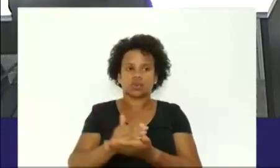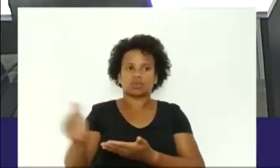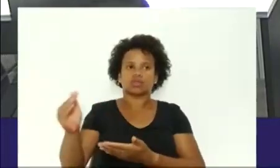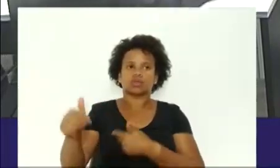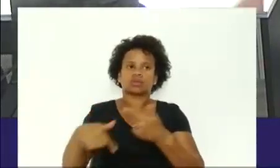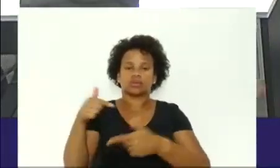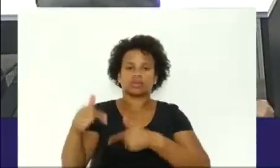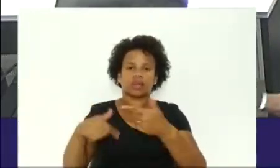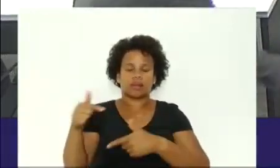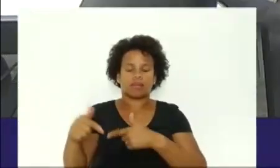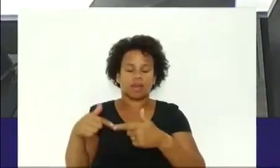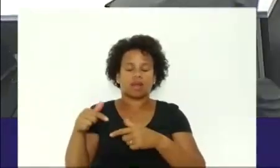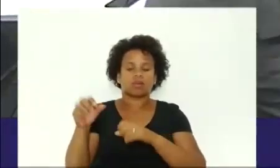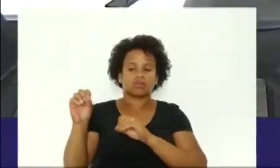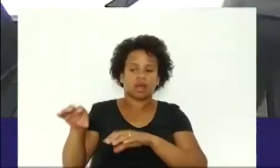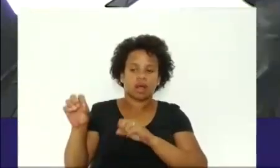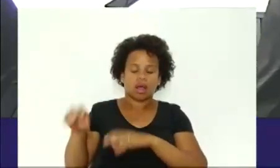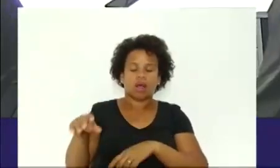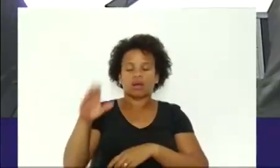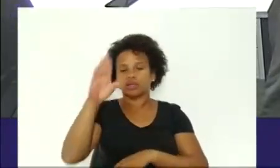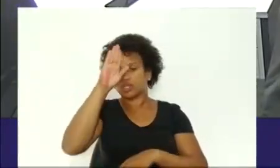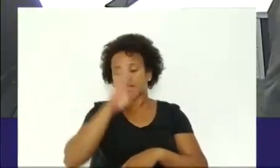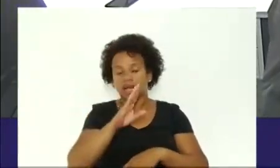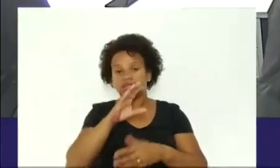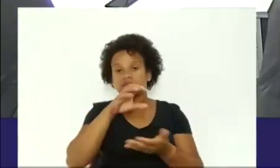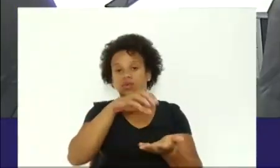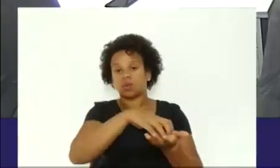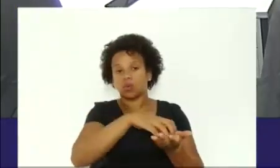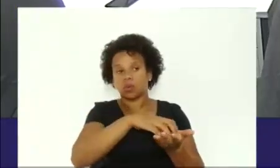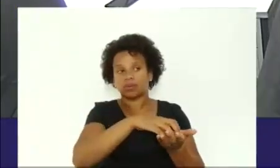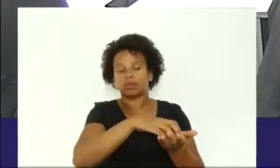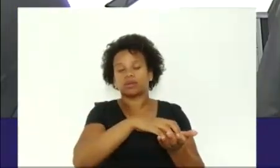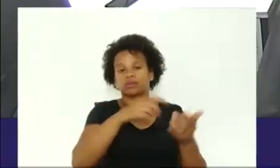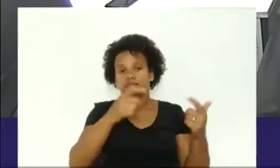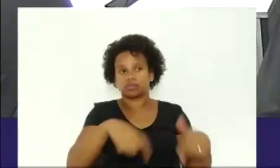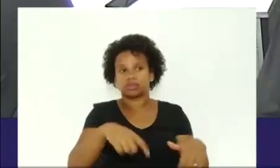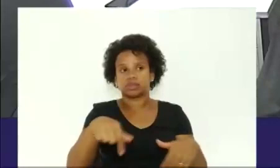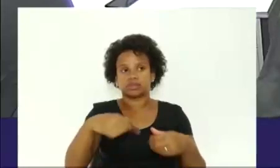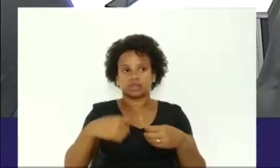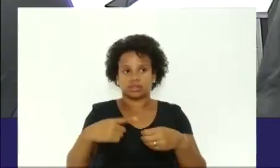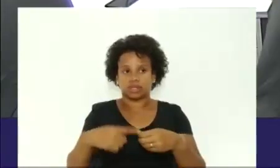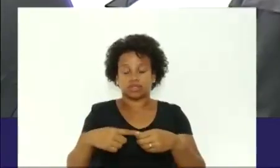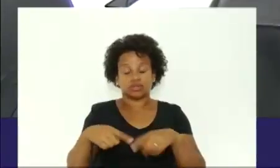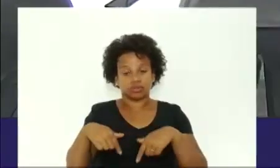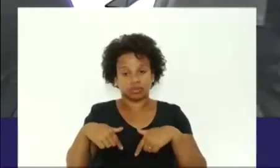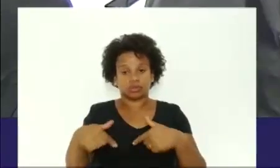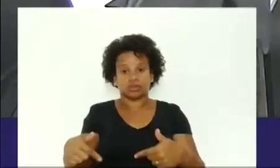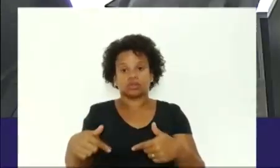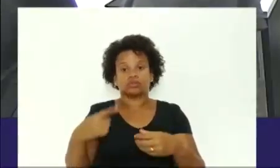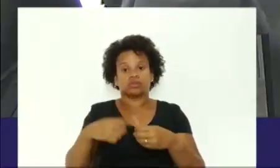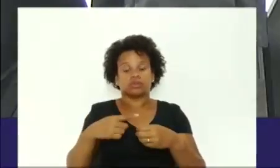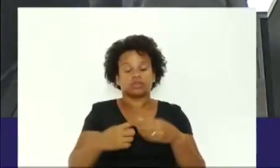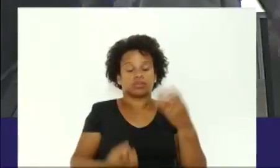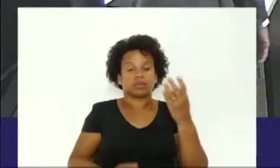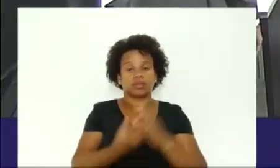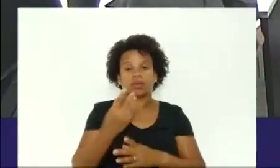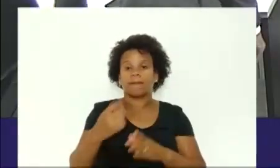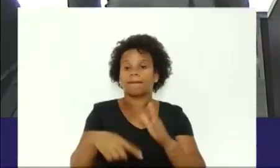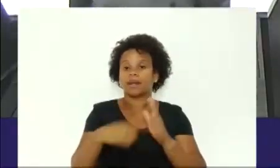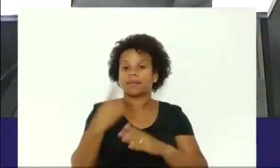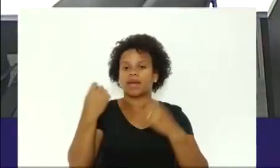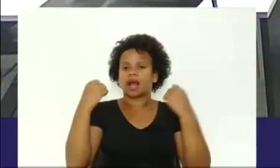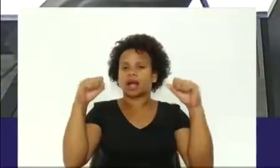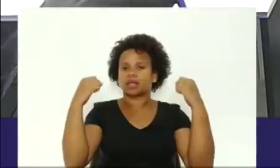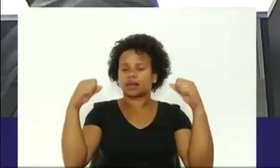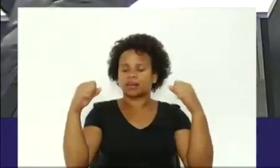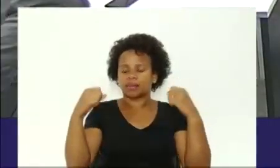atividades ministrando aulas gratuitas num clube da cidade. Por meio de sua atuação que o município criou a primeira academia de ginástica em